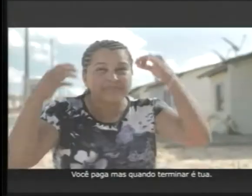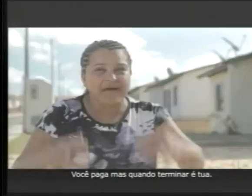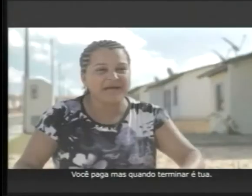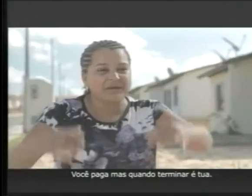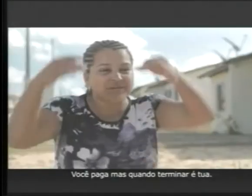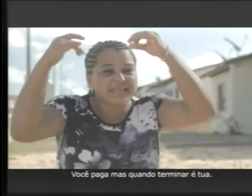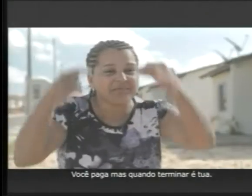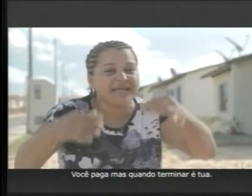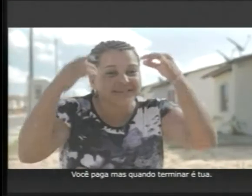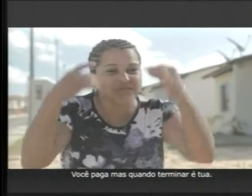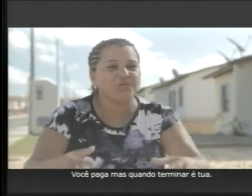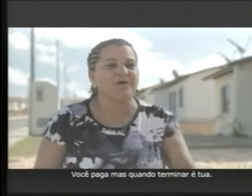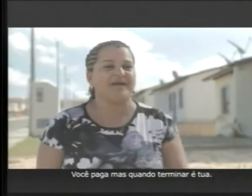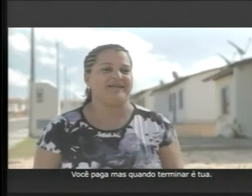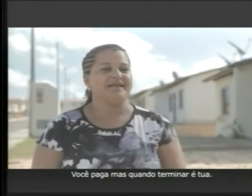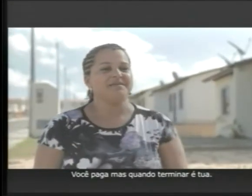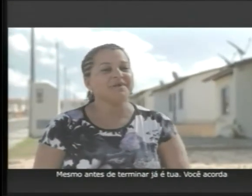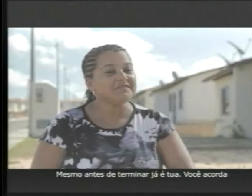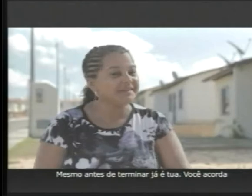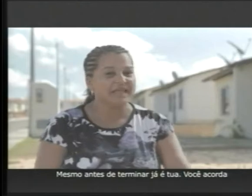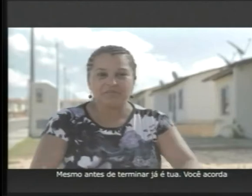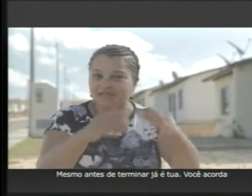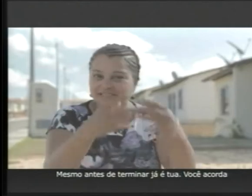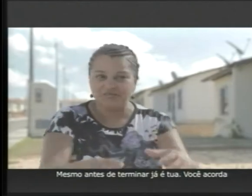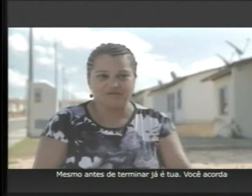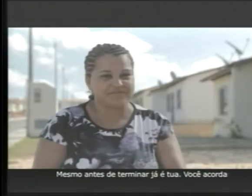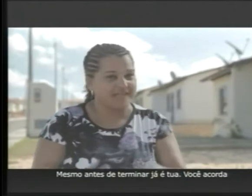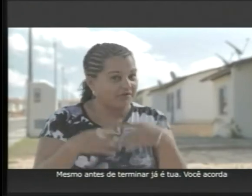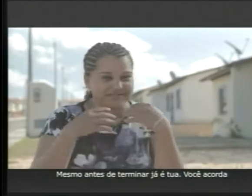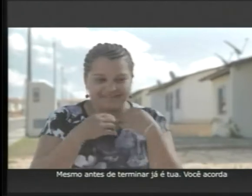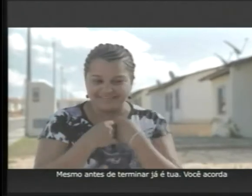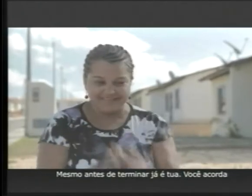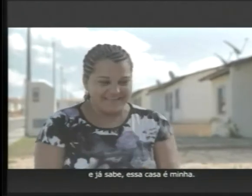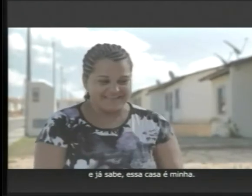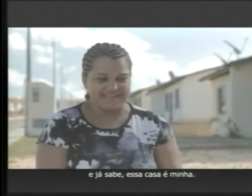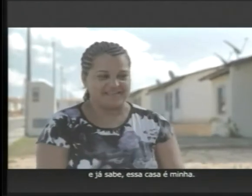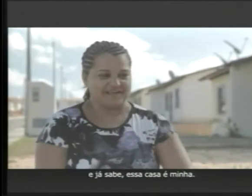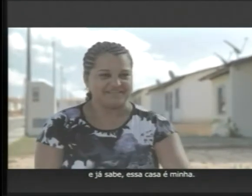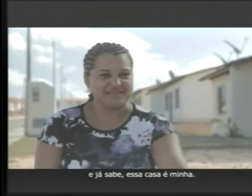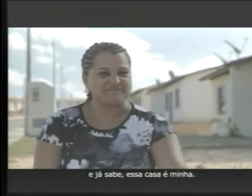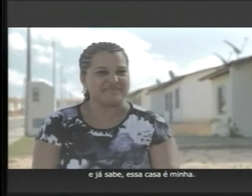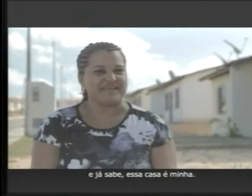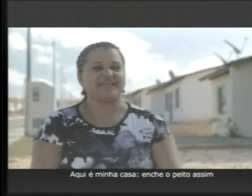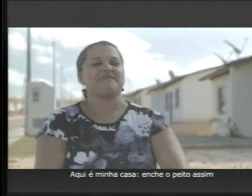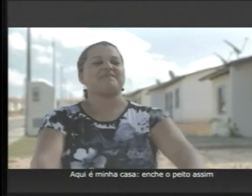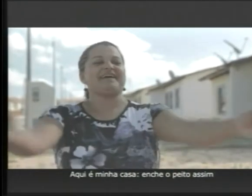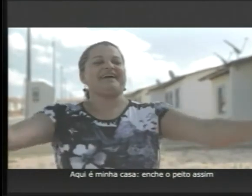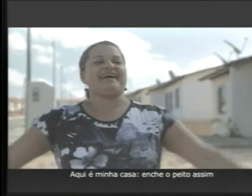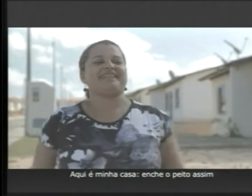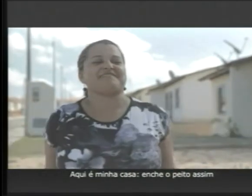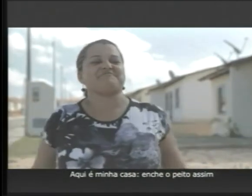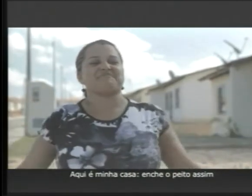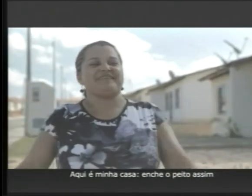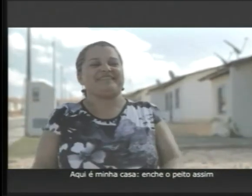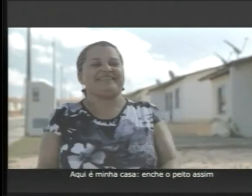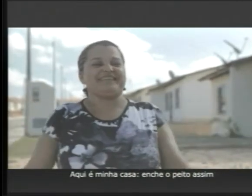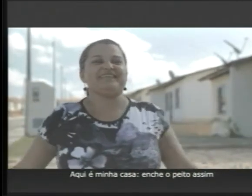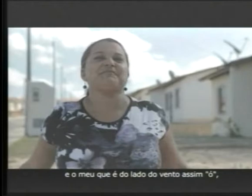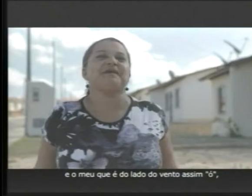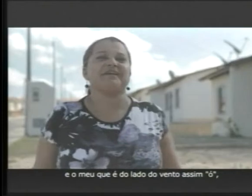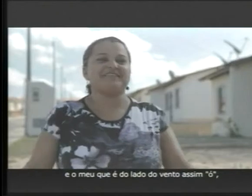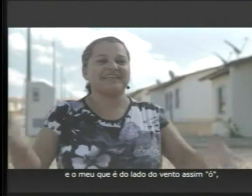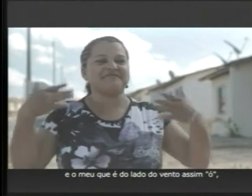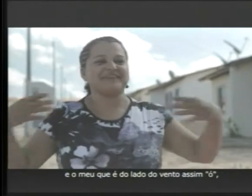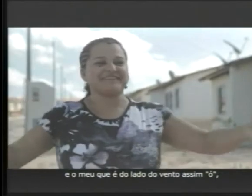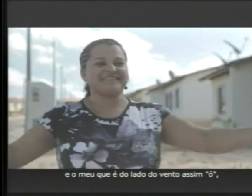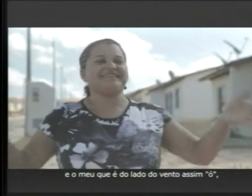Você paga, mas quando terminar é tua. Mesmo quando terminar é tua, você acorda e fala, essa casa é minha, aqui é minha casa, enche o peito assim. E